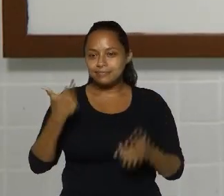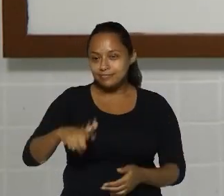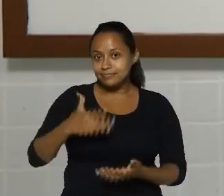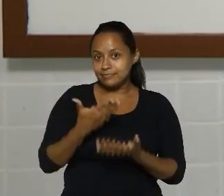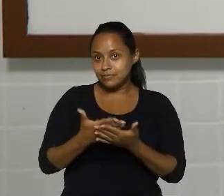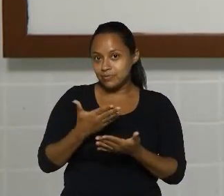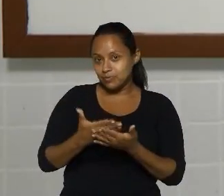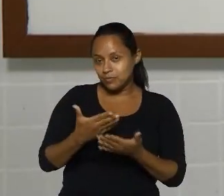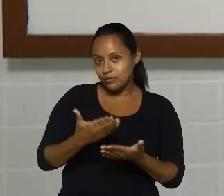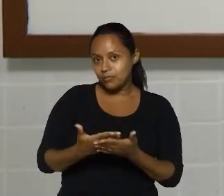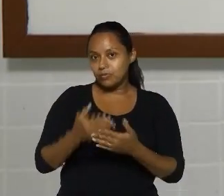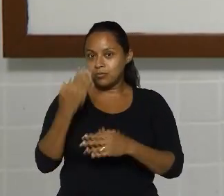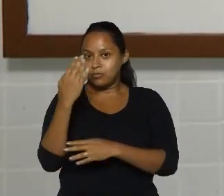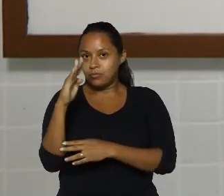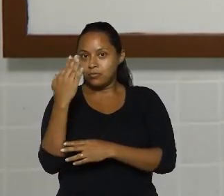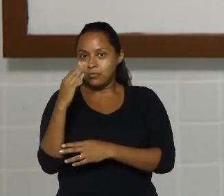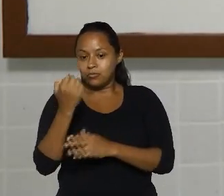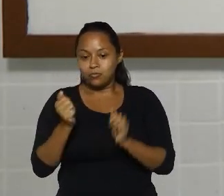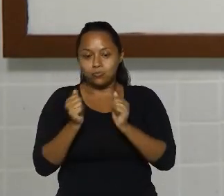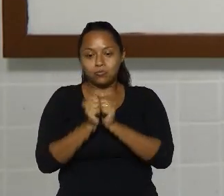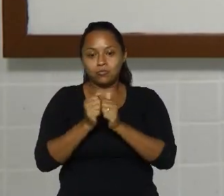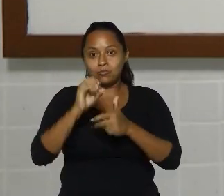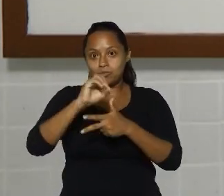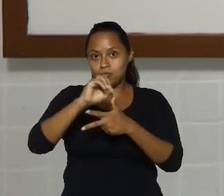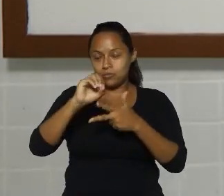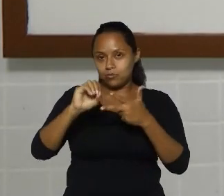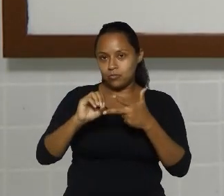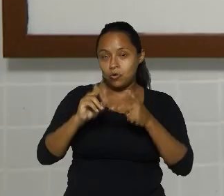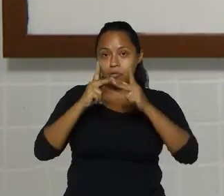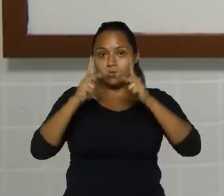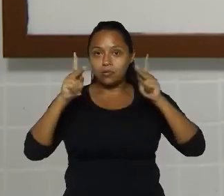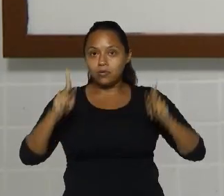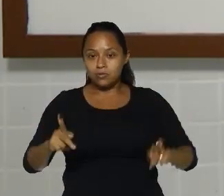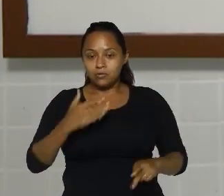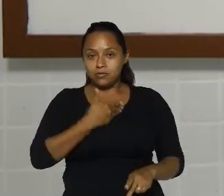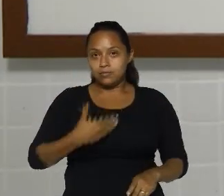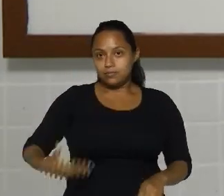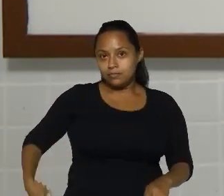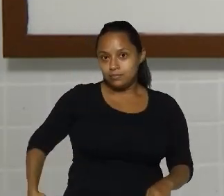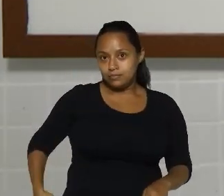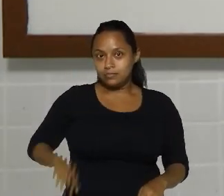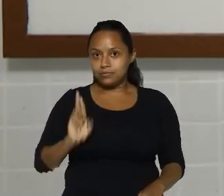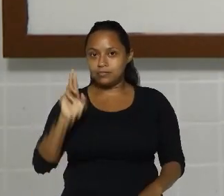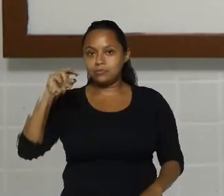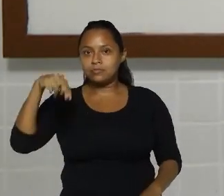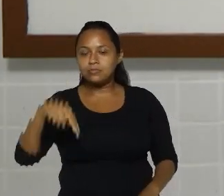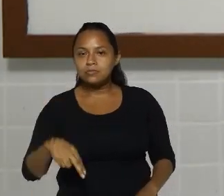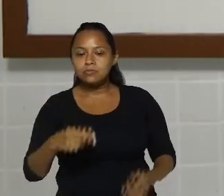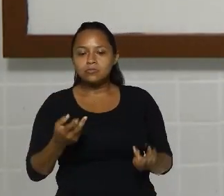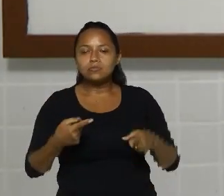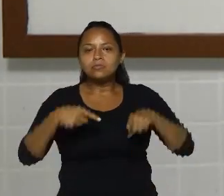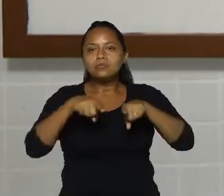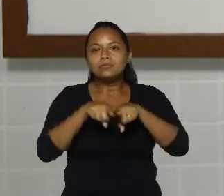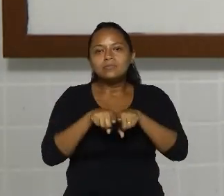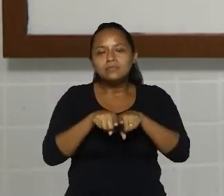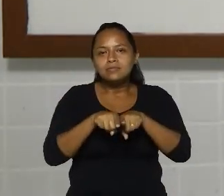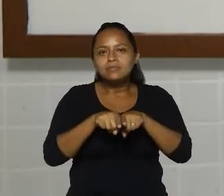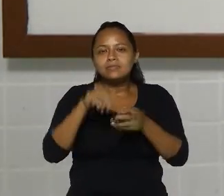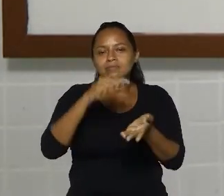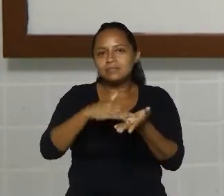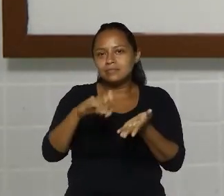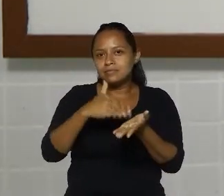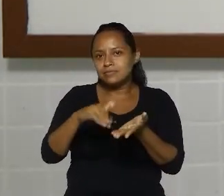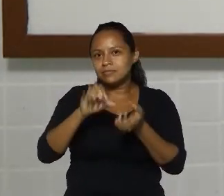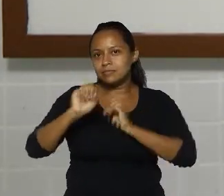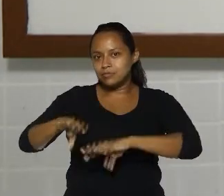no projeto Juntos no Enem, projeto do Governo do Estado do Rio Grande do Norte, através da Secretaria Estadual de Educação